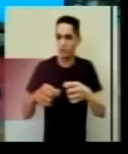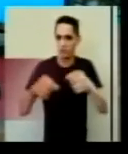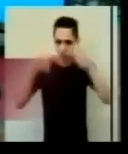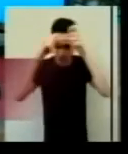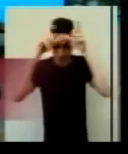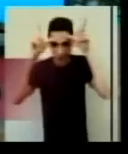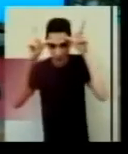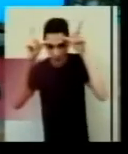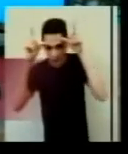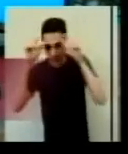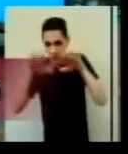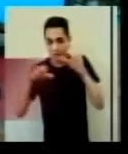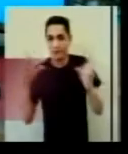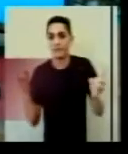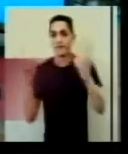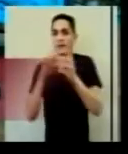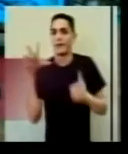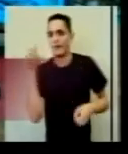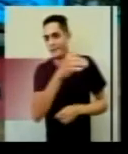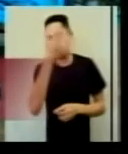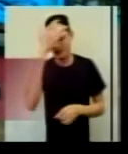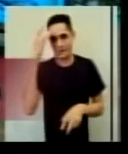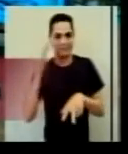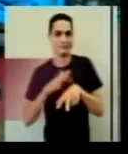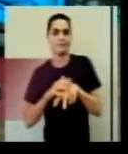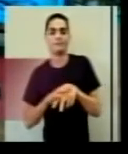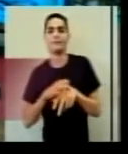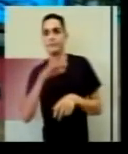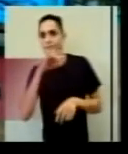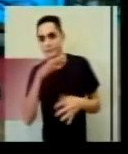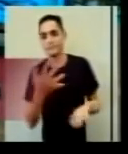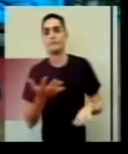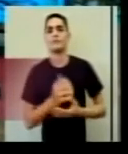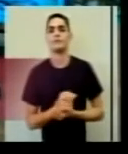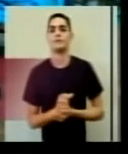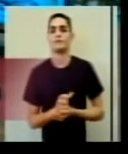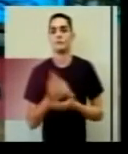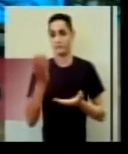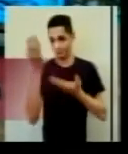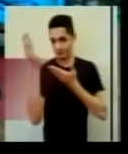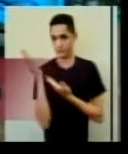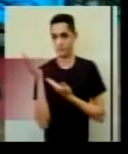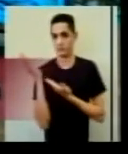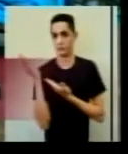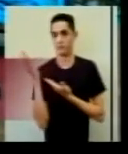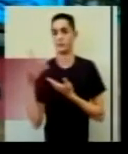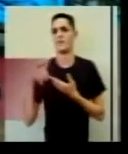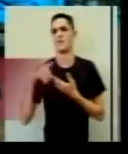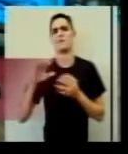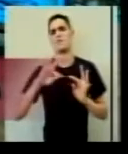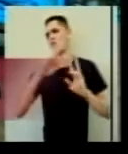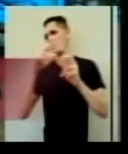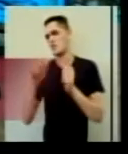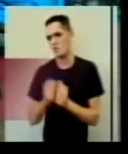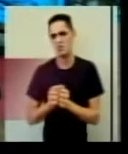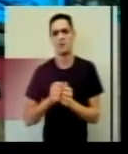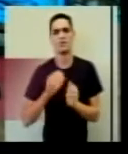um local onde é o posto de enfermagem que pode atender rapidamente o paciente, tá? Próximo.